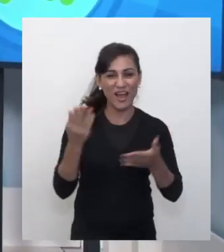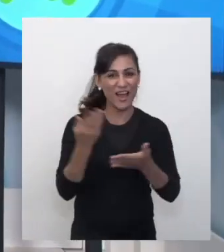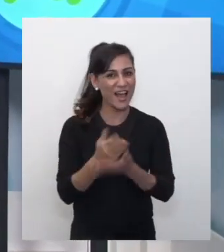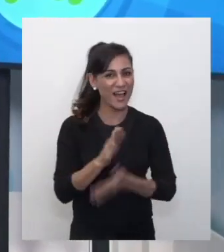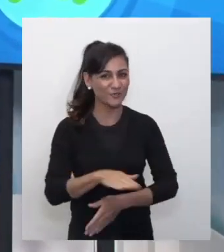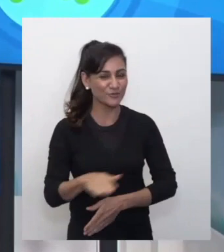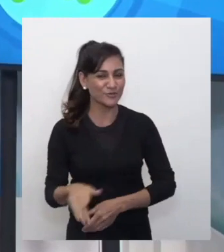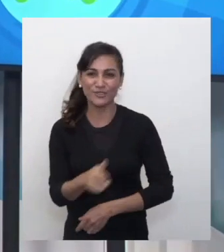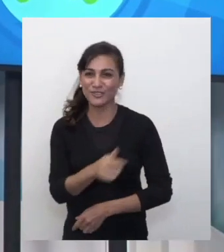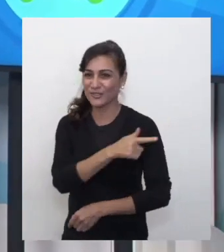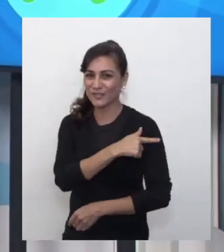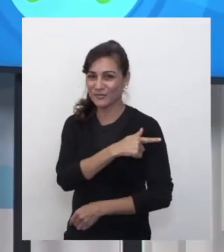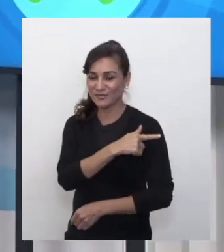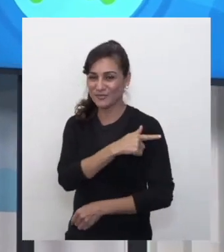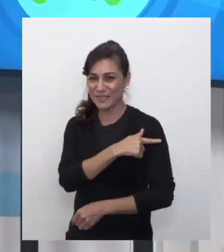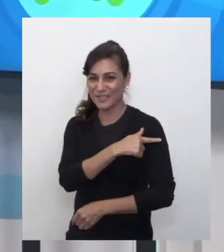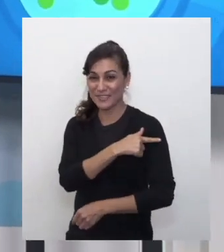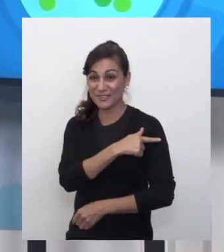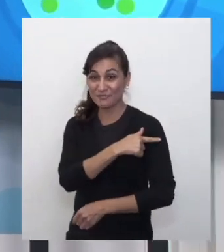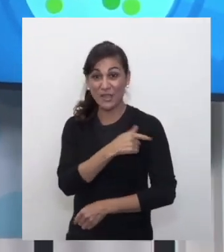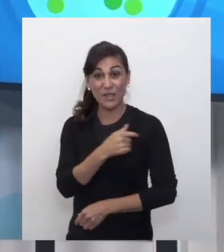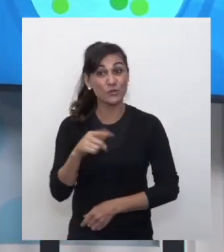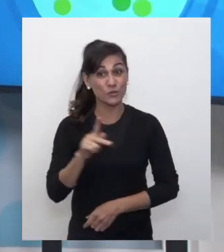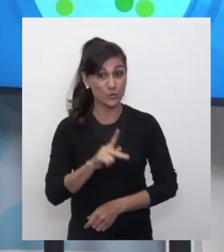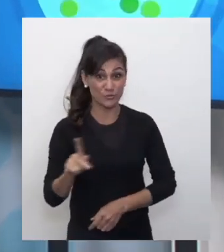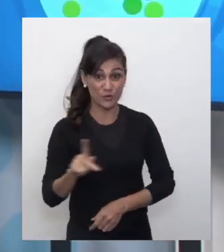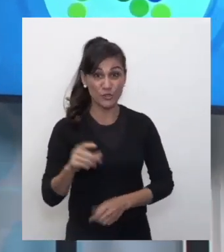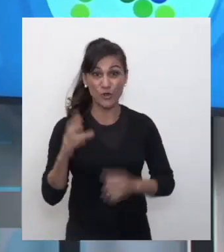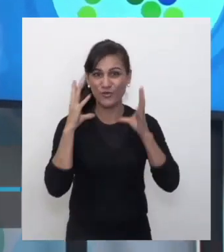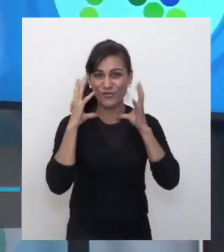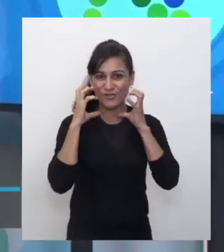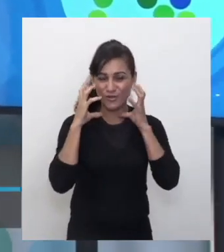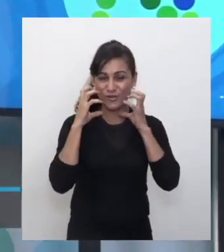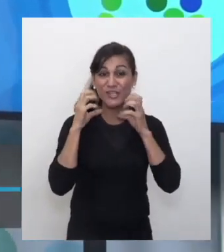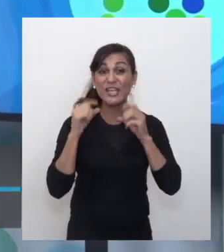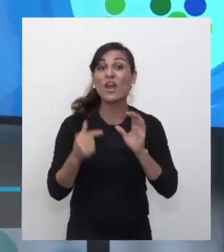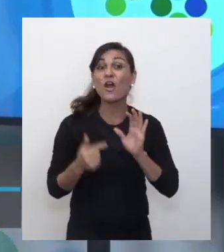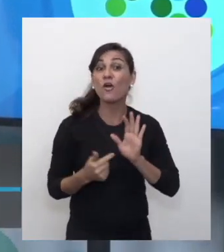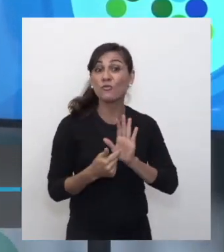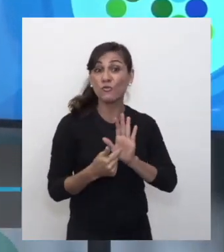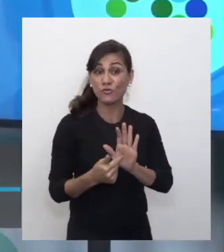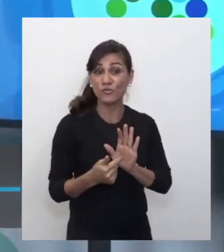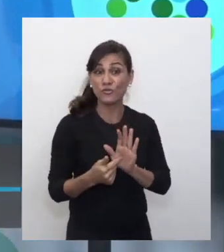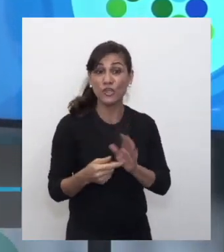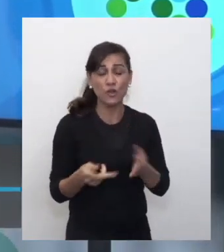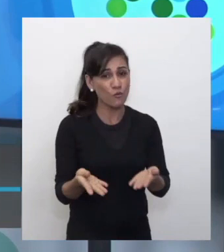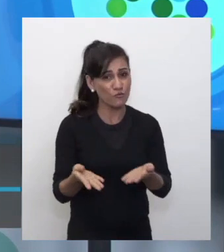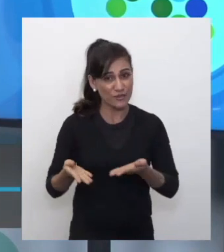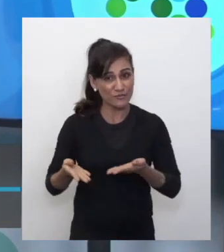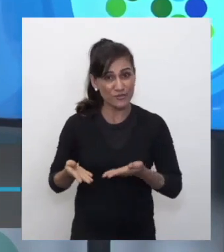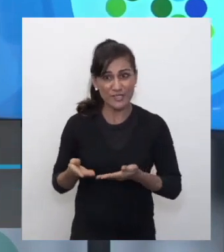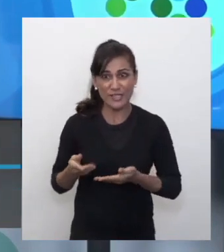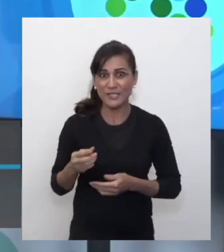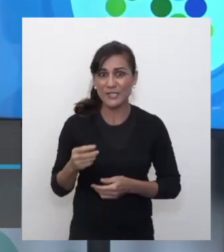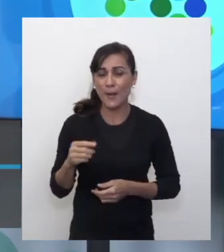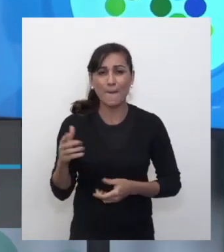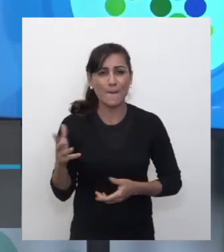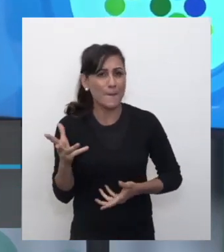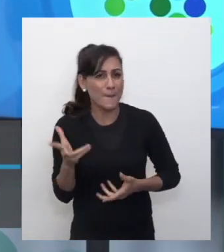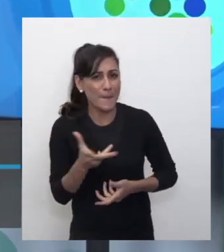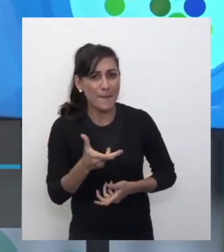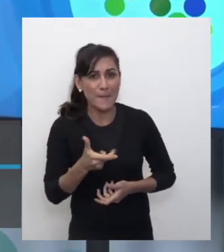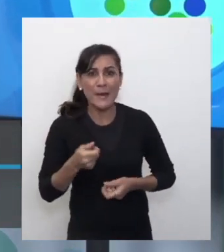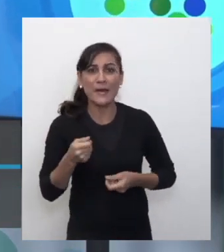alunos do sétimo ano do ensino fundamental. Eu sou o professor Tony e venho aqui fazer um convite incrível para vocês. Na próxima